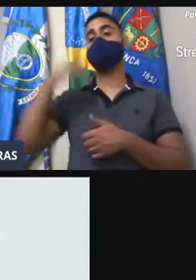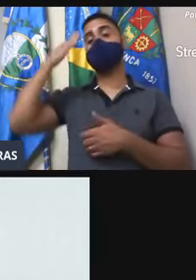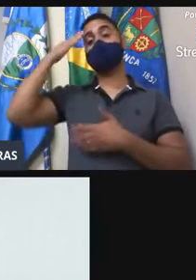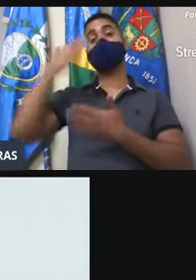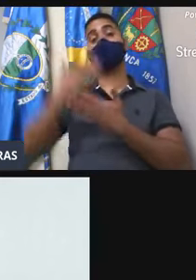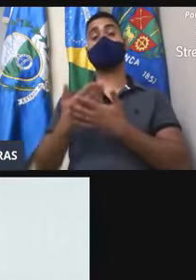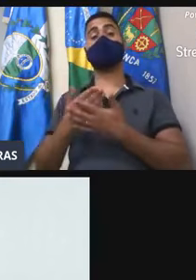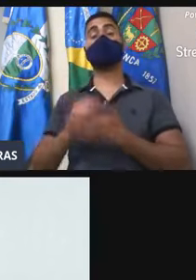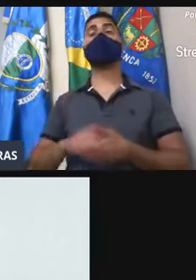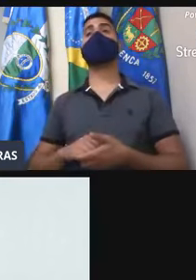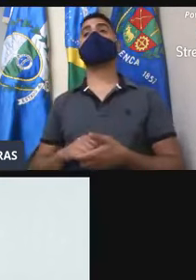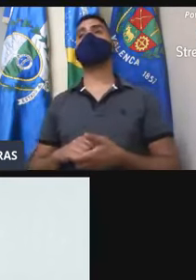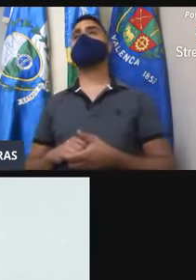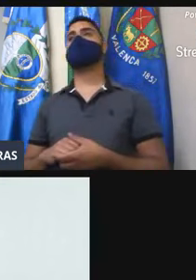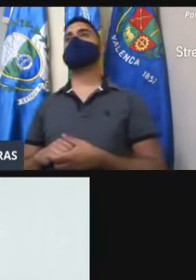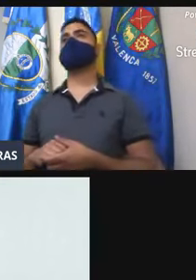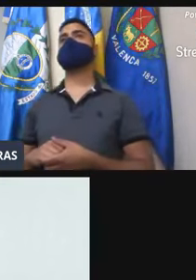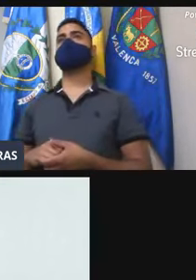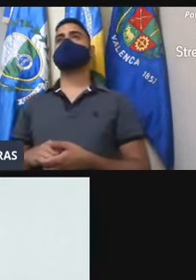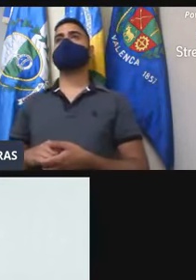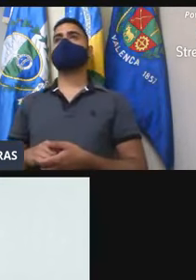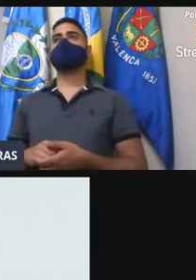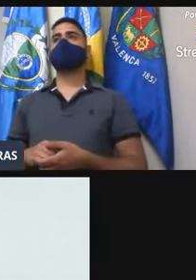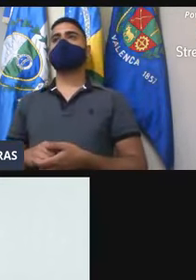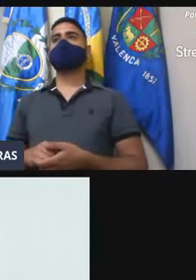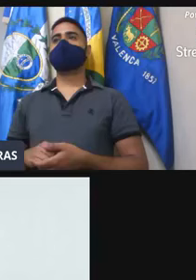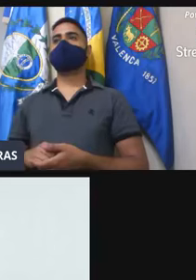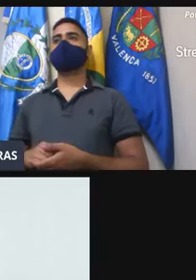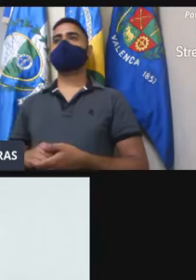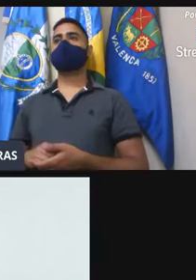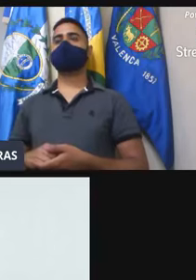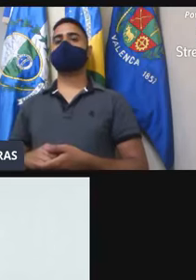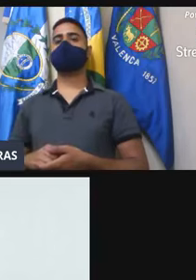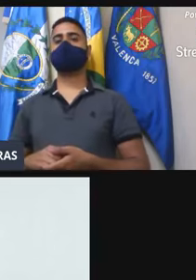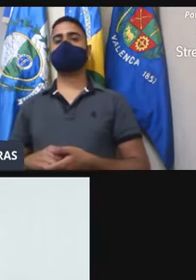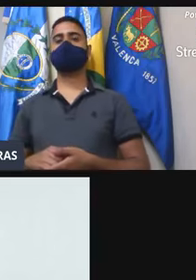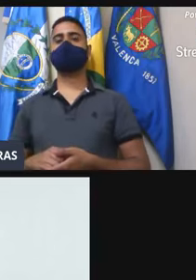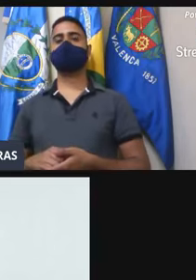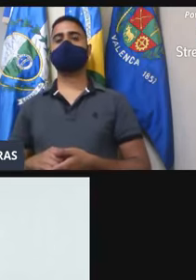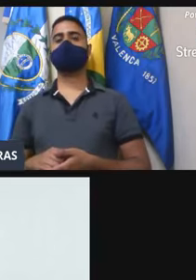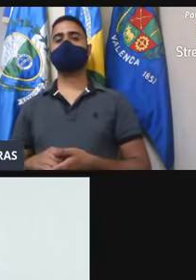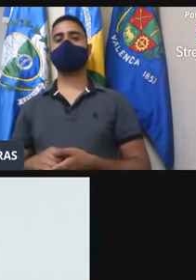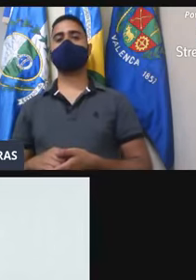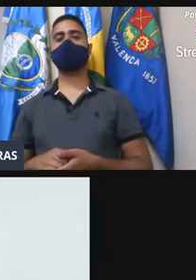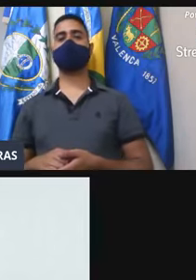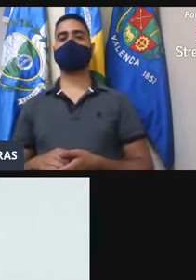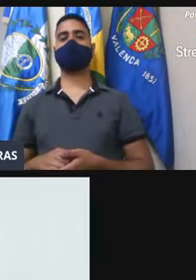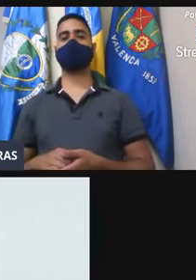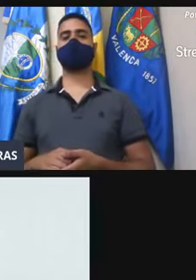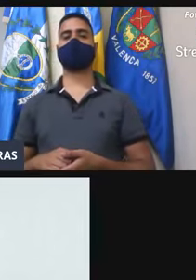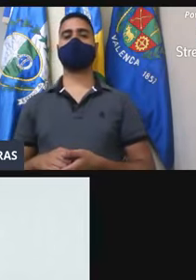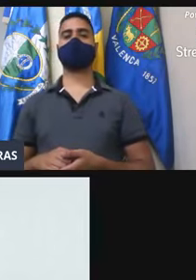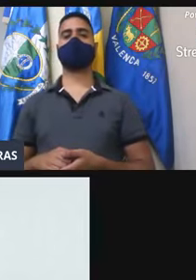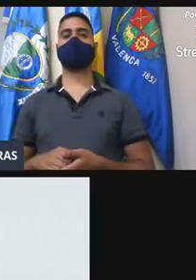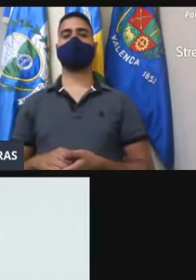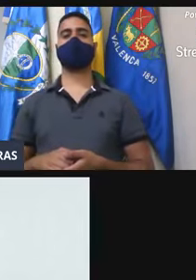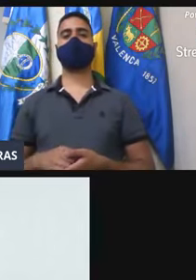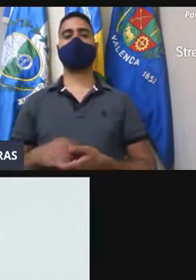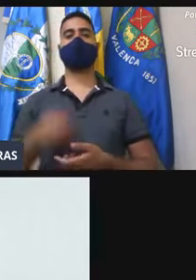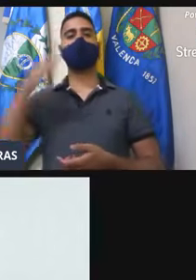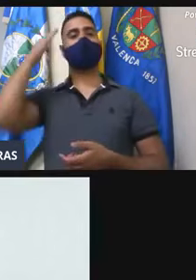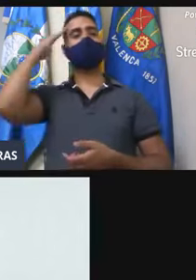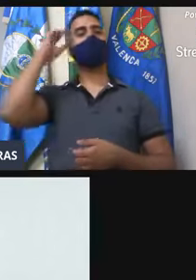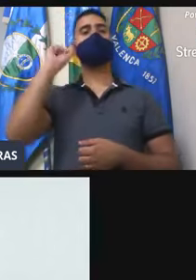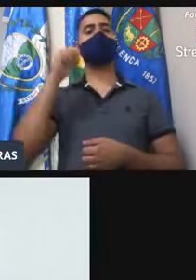que se na nossa cidade hoje, eu acho que nem pode ter, porque acho que tem esse convênio desse lixão